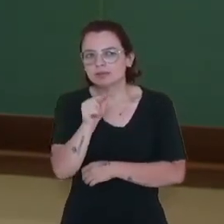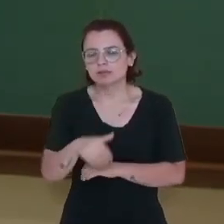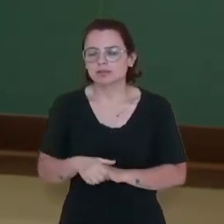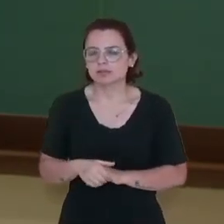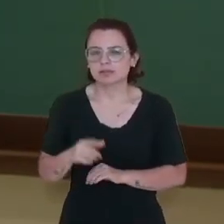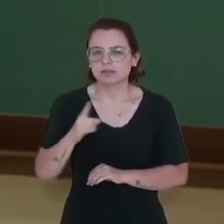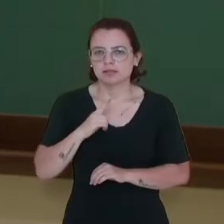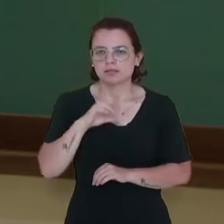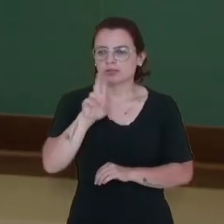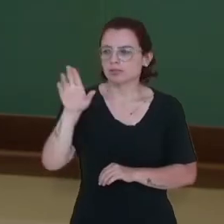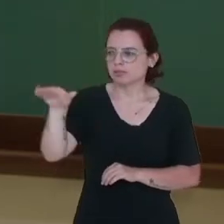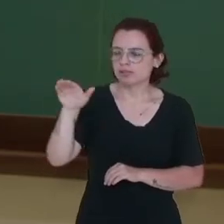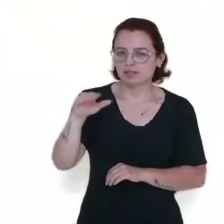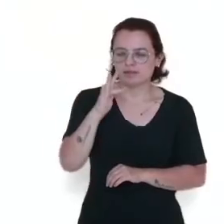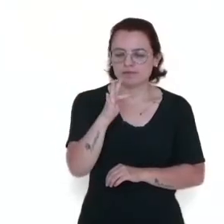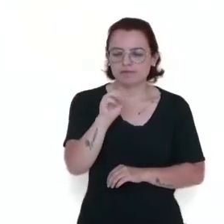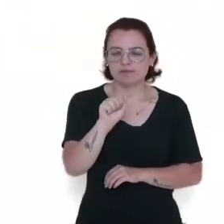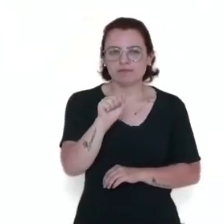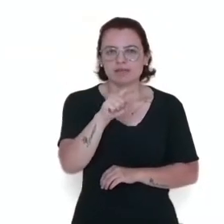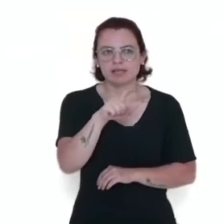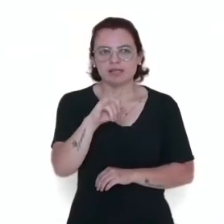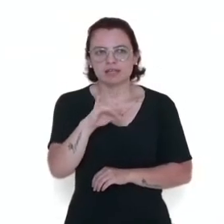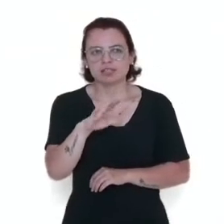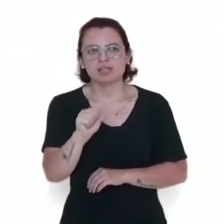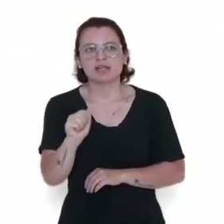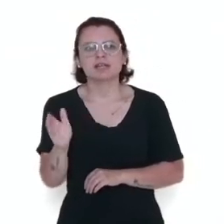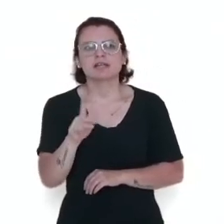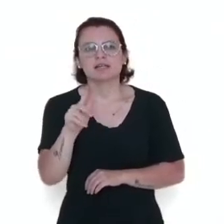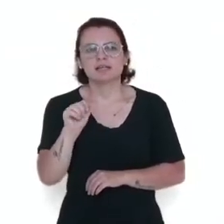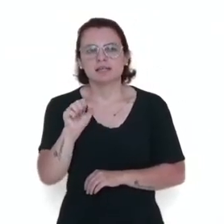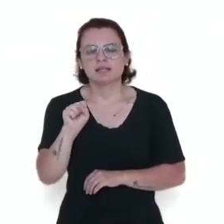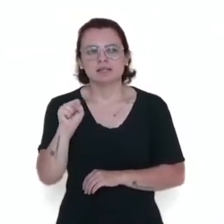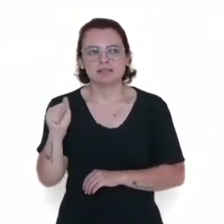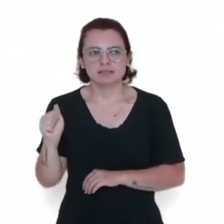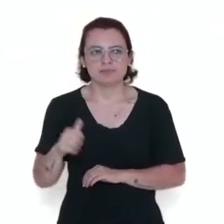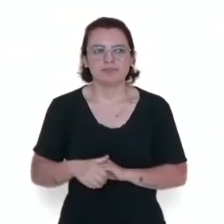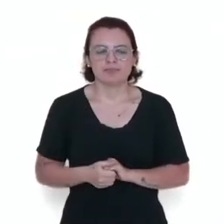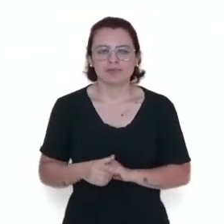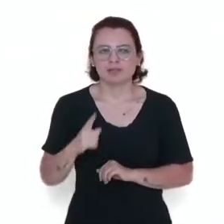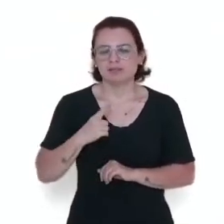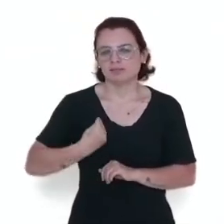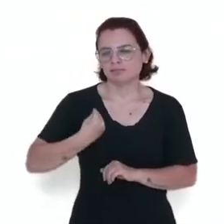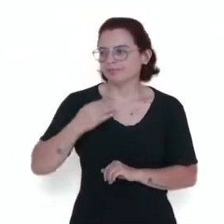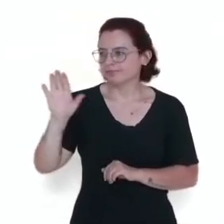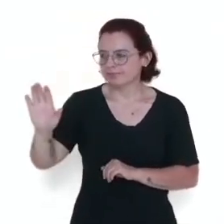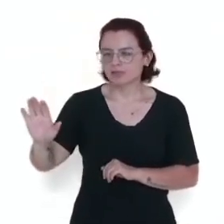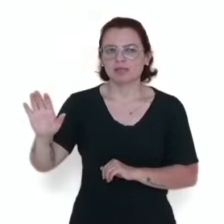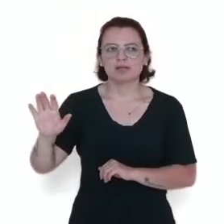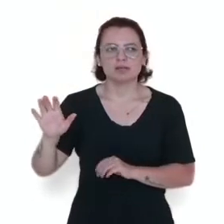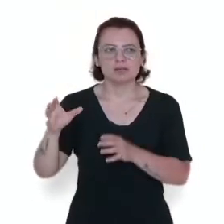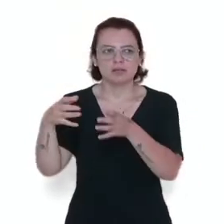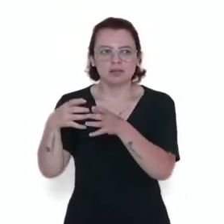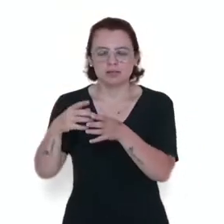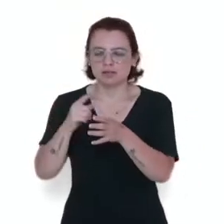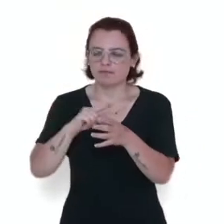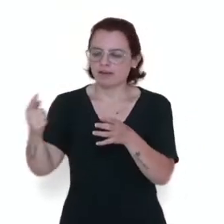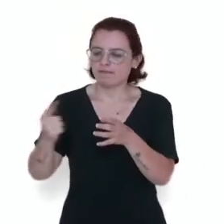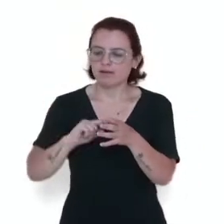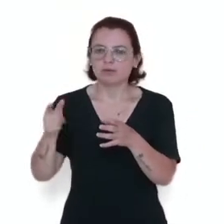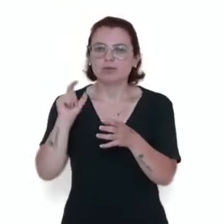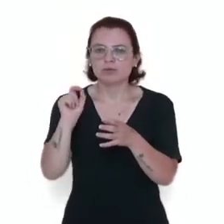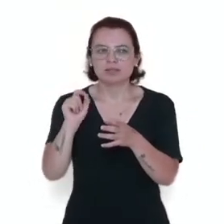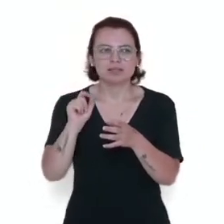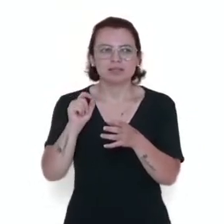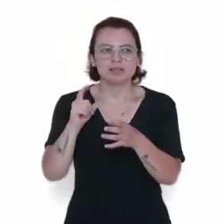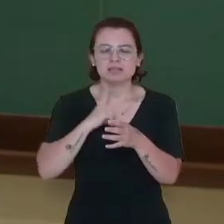faixa de Gaza. Repare ali então no mapa, né? Então, um grupo de palestinos estão concentrados naquela região e vai e vem.